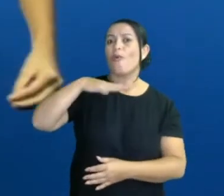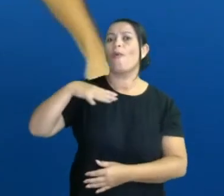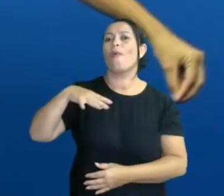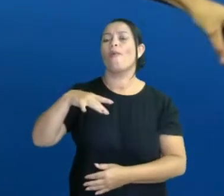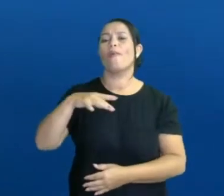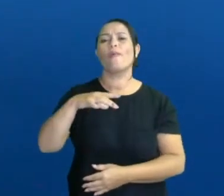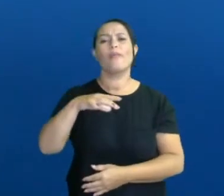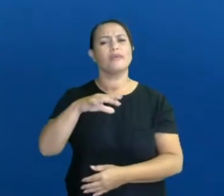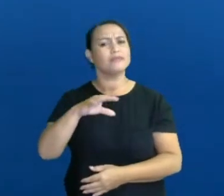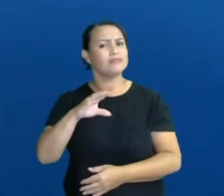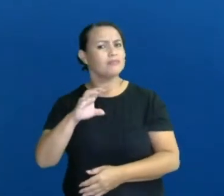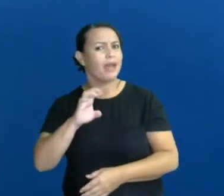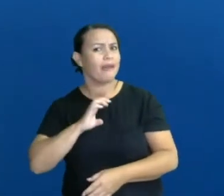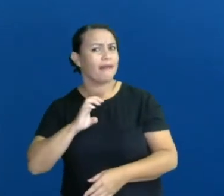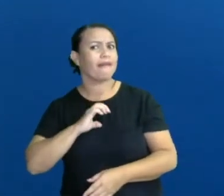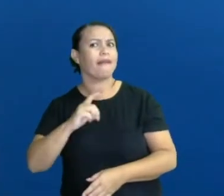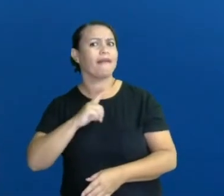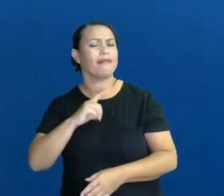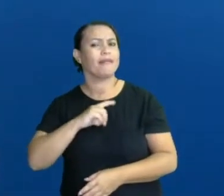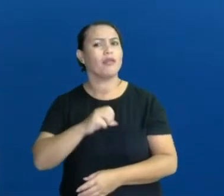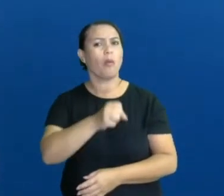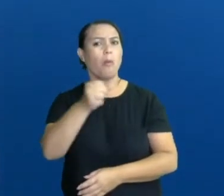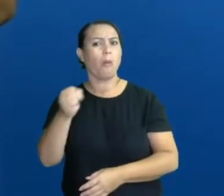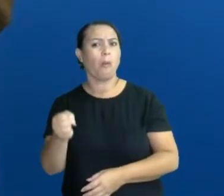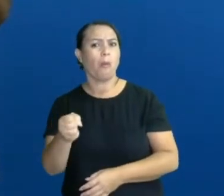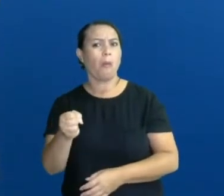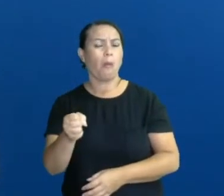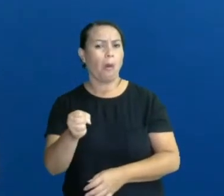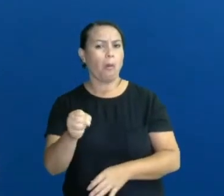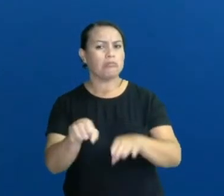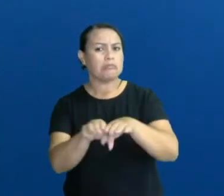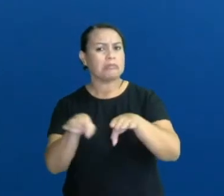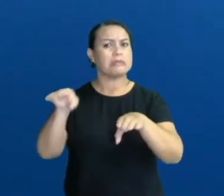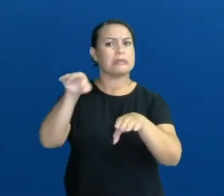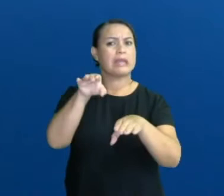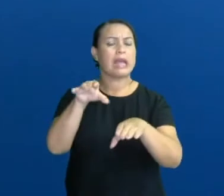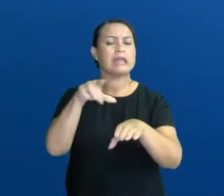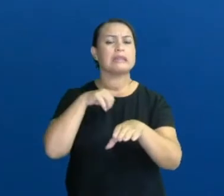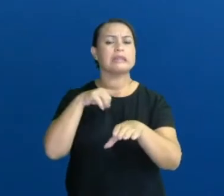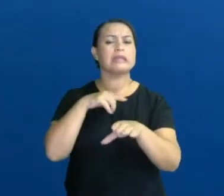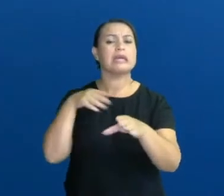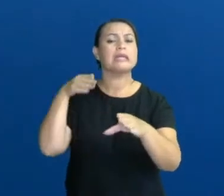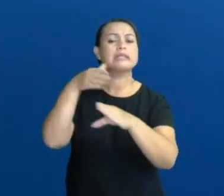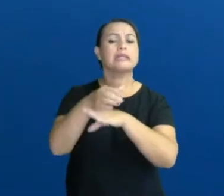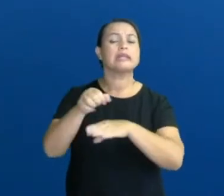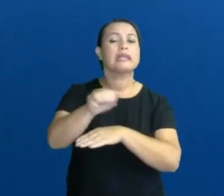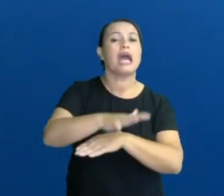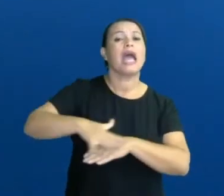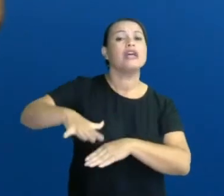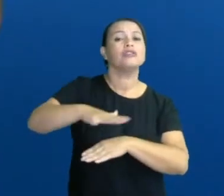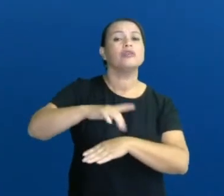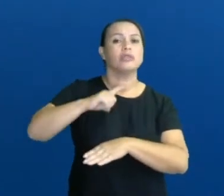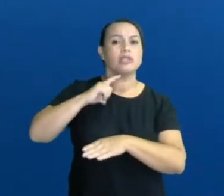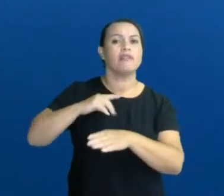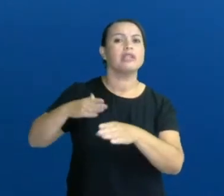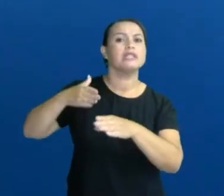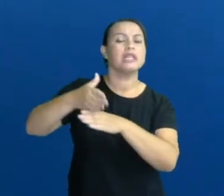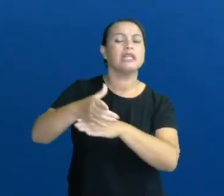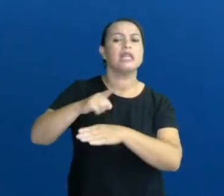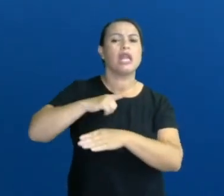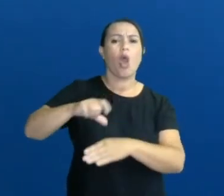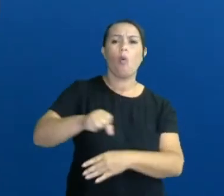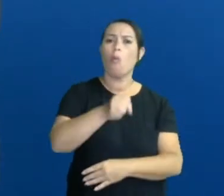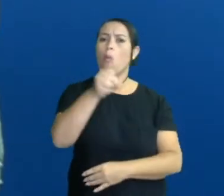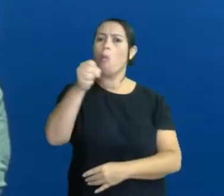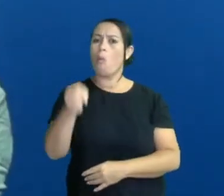um vasto poder sobre a região em que eles estão inseridos. Então, esse